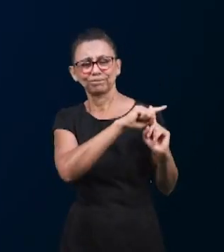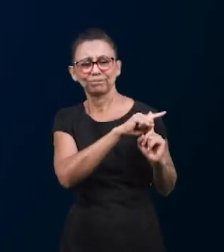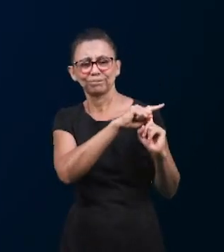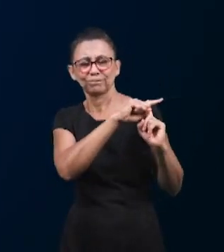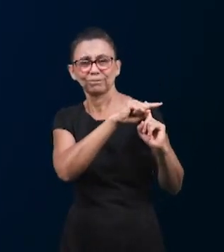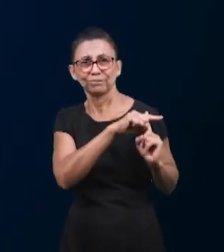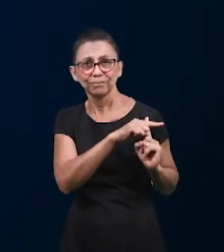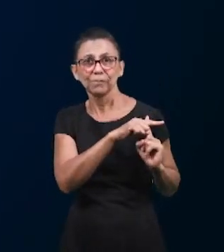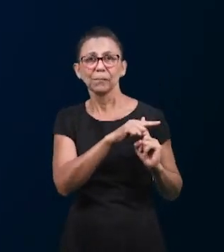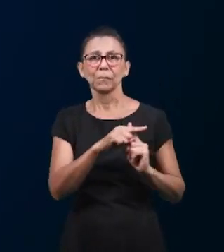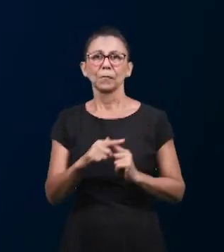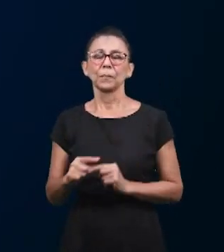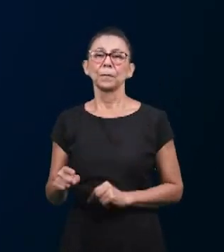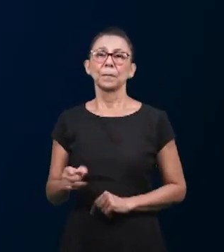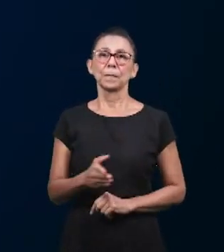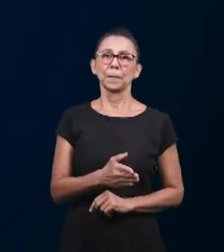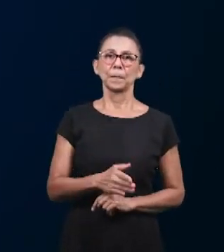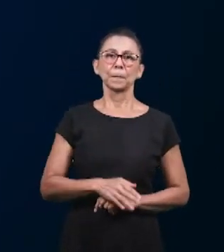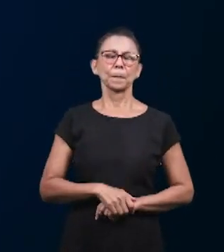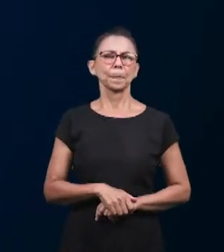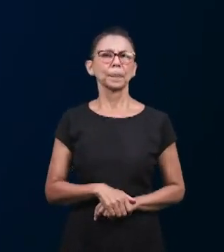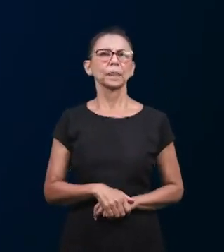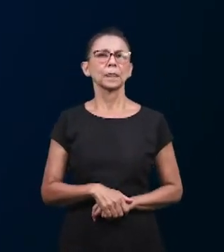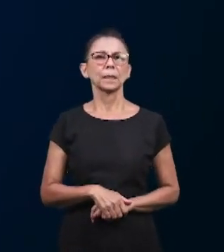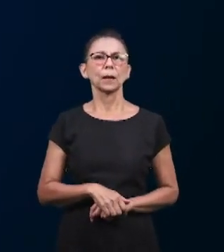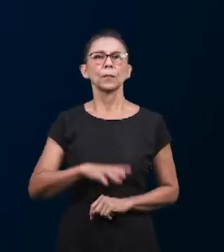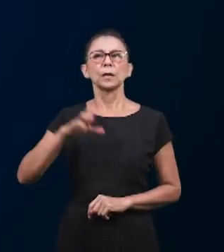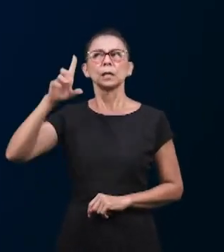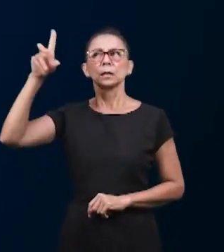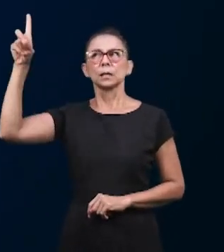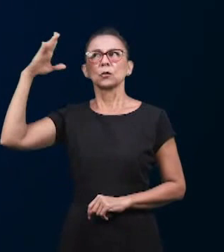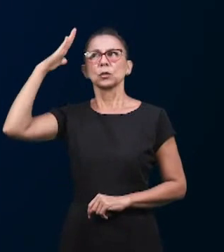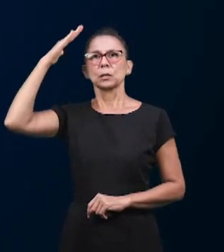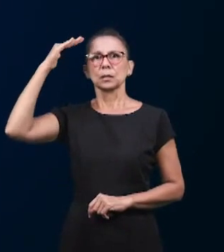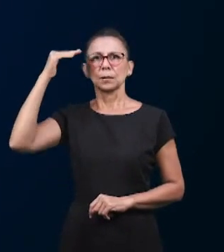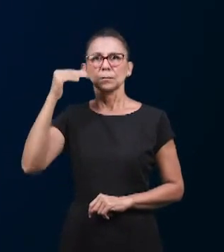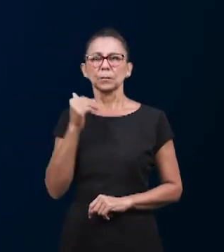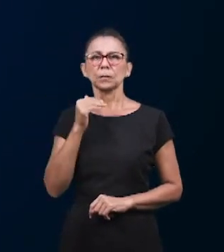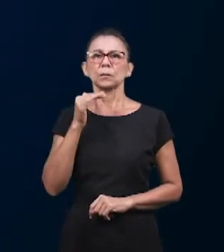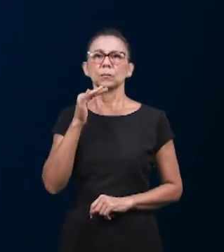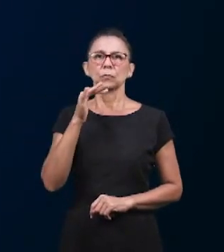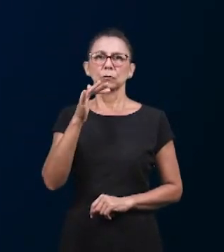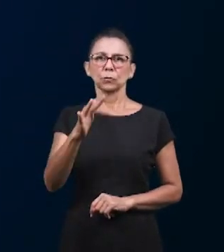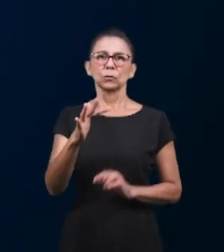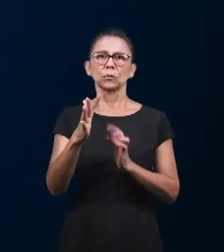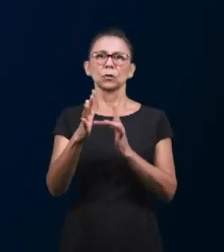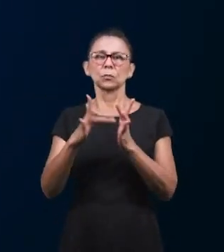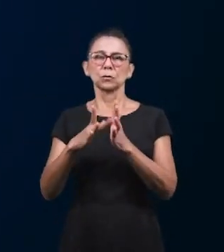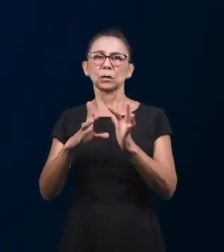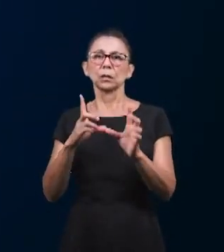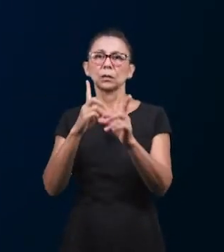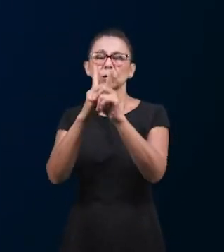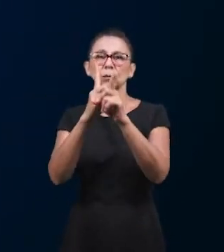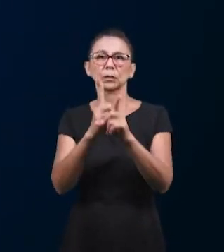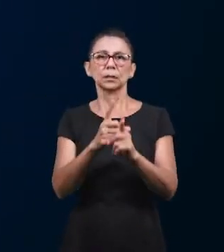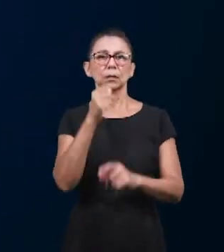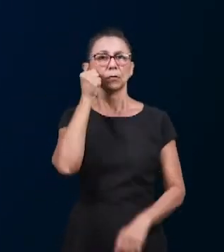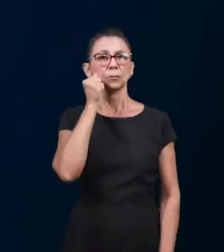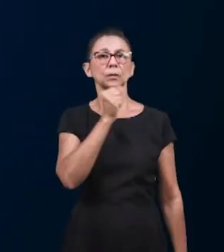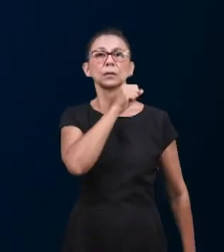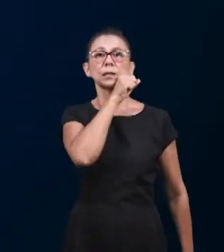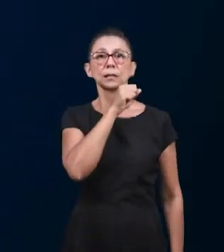Aquele encontro com a mulher samaritana ele já estava programado, como diz no verso 4. E